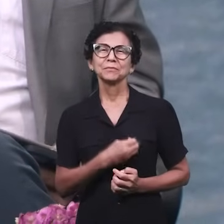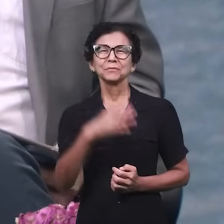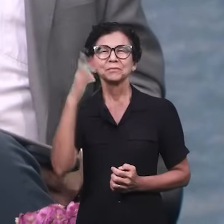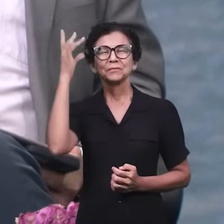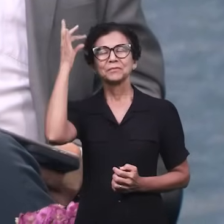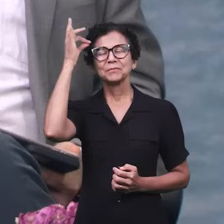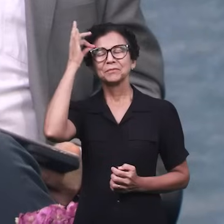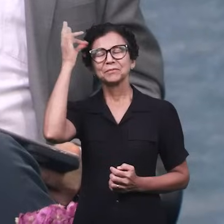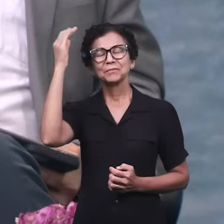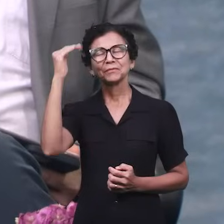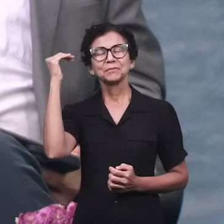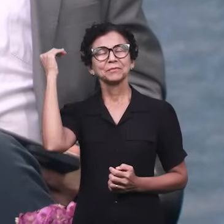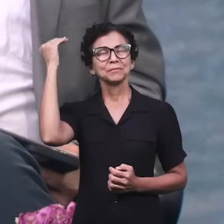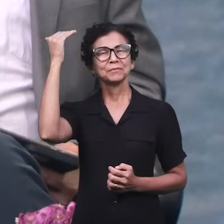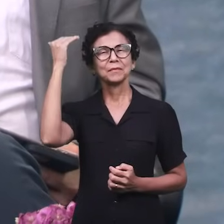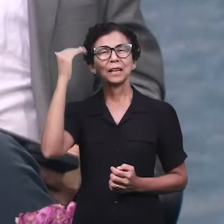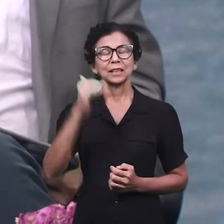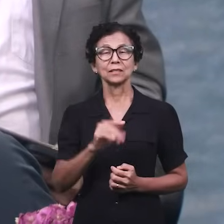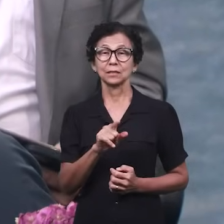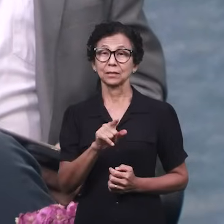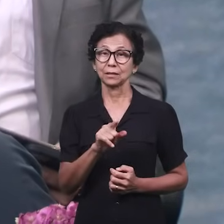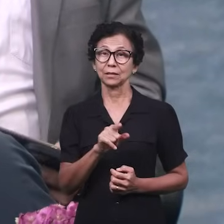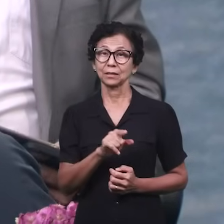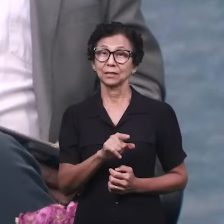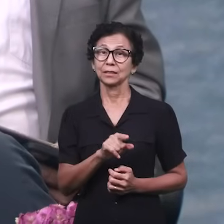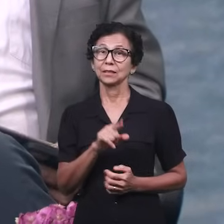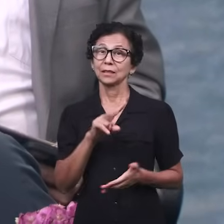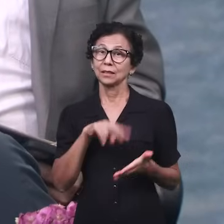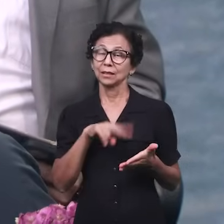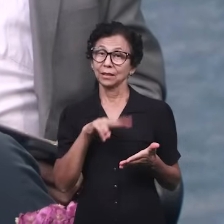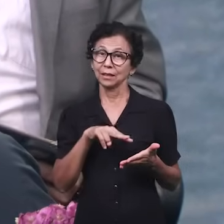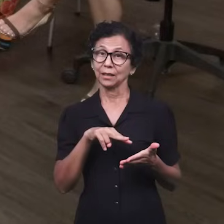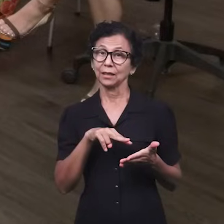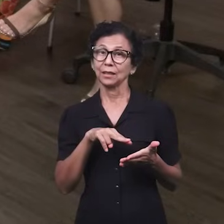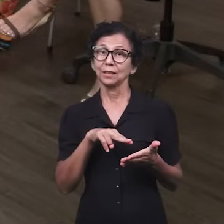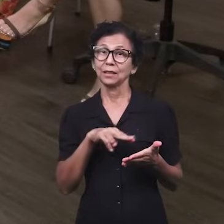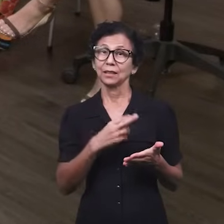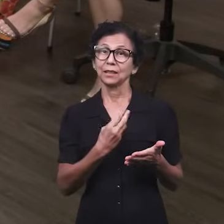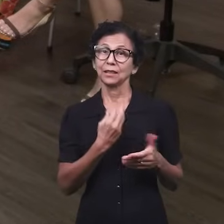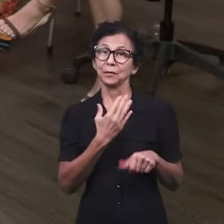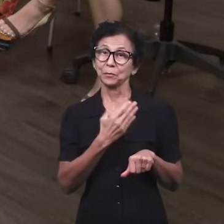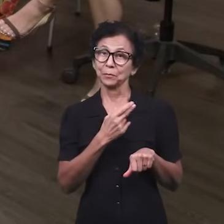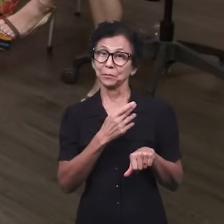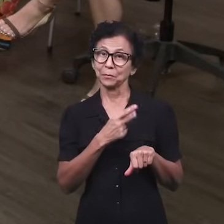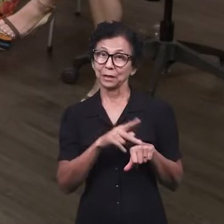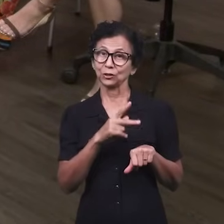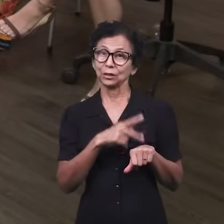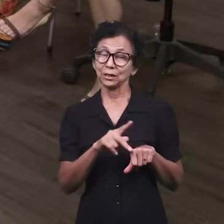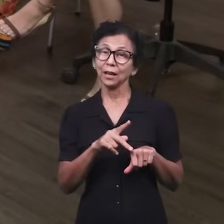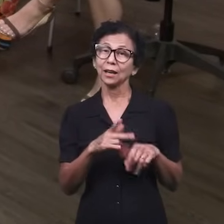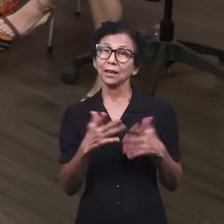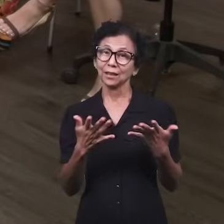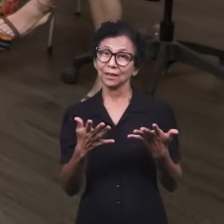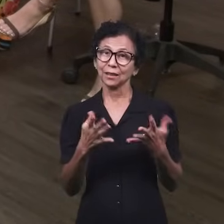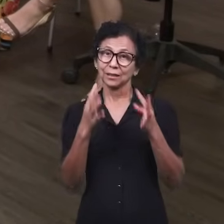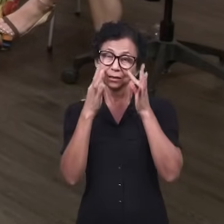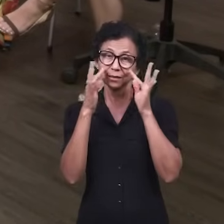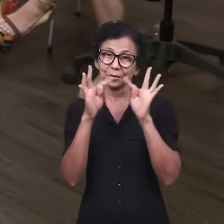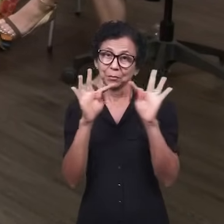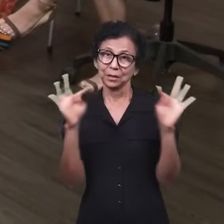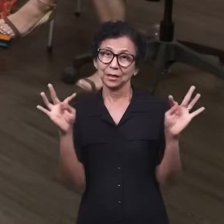se dá a partir do momento que você lê e vive aquilo que você tá lendo né isso é importante Amém